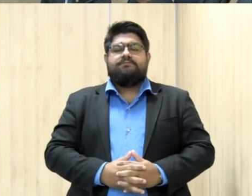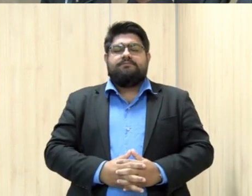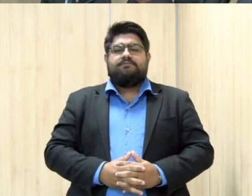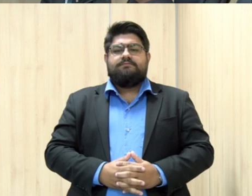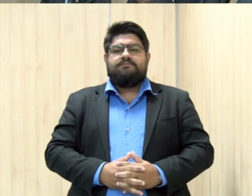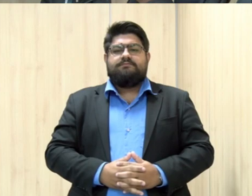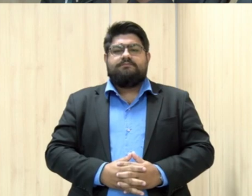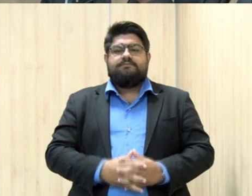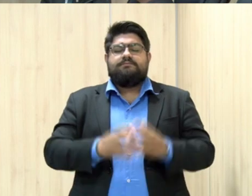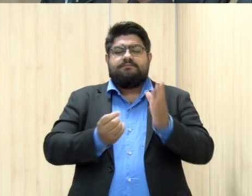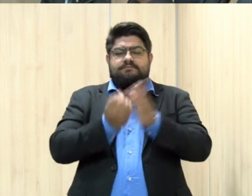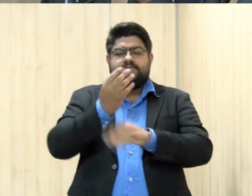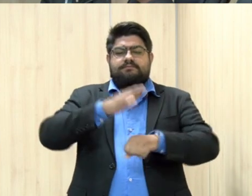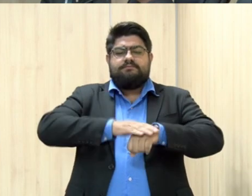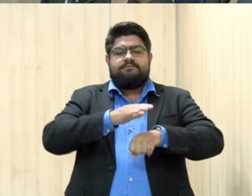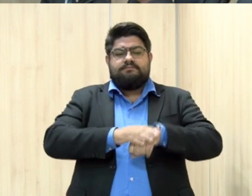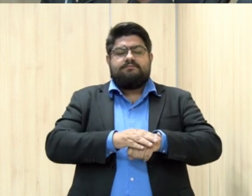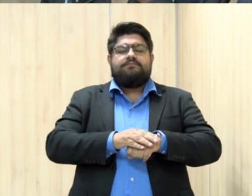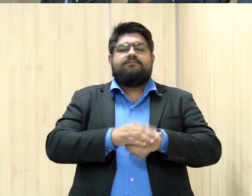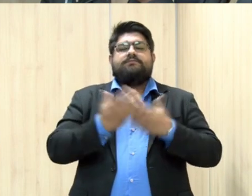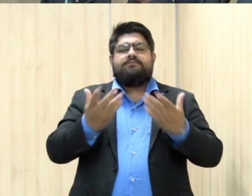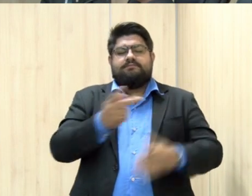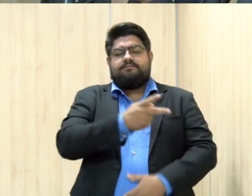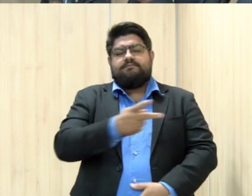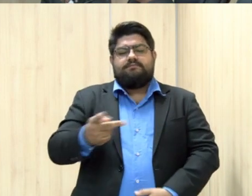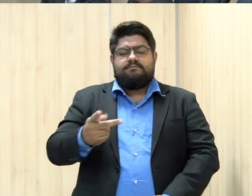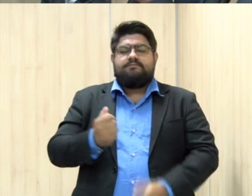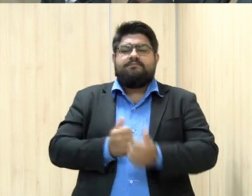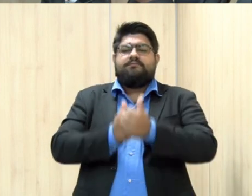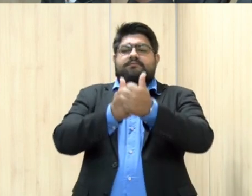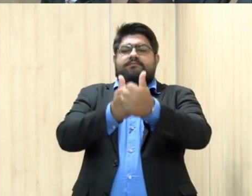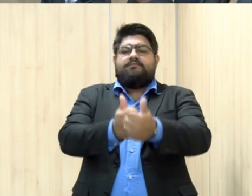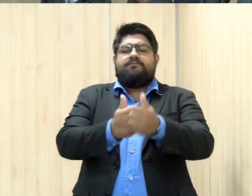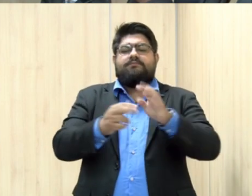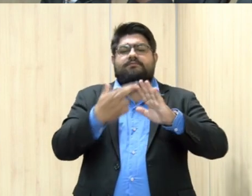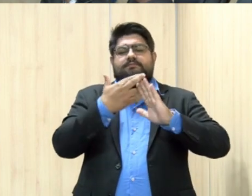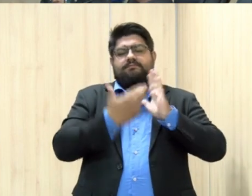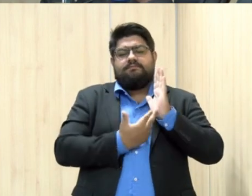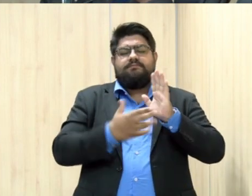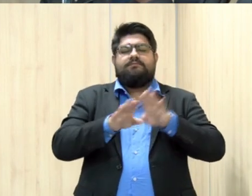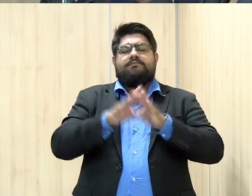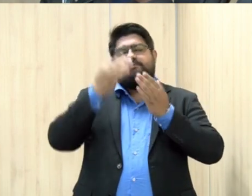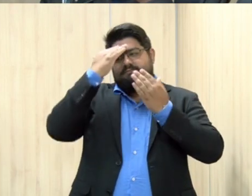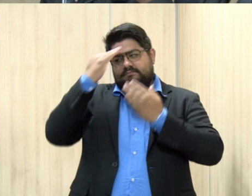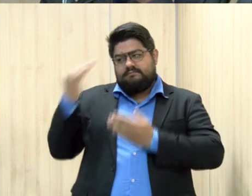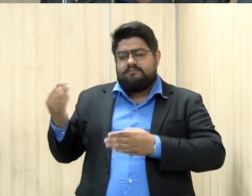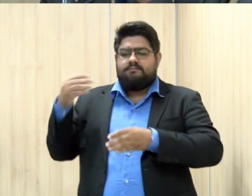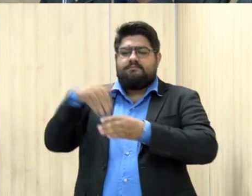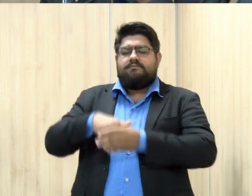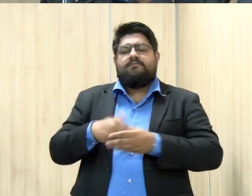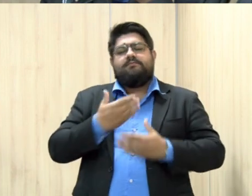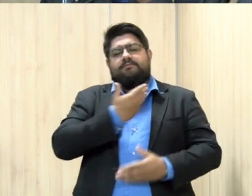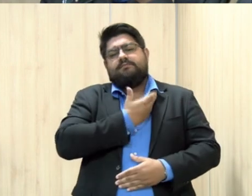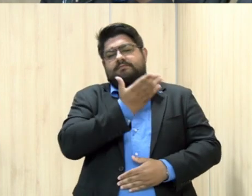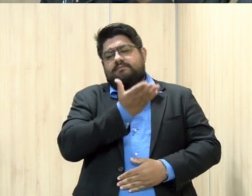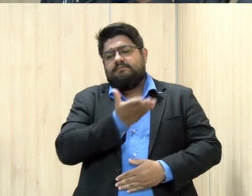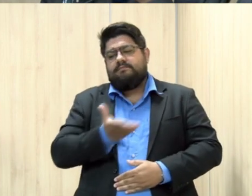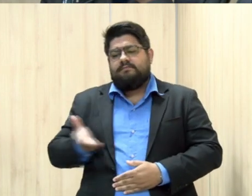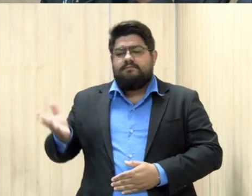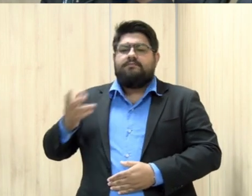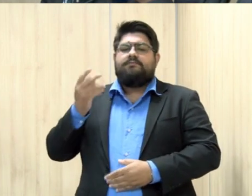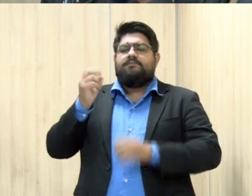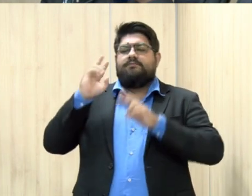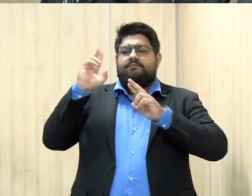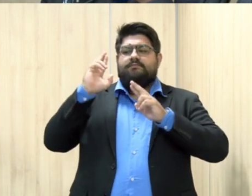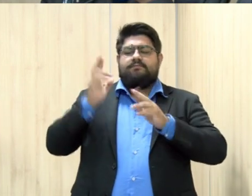como autor da matéria o presidente também acompanha o relator e agradeço o voto dos colegas Espero que a